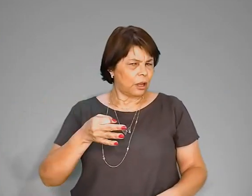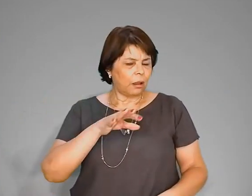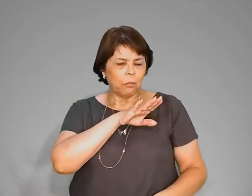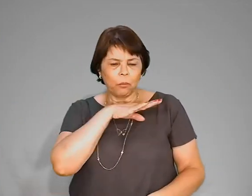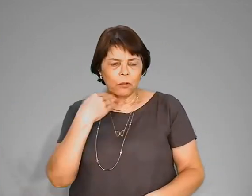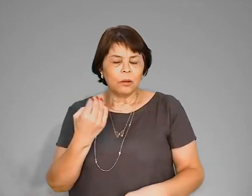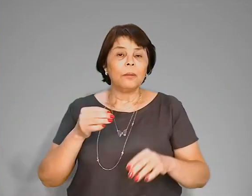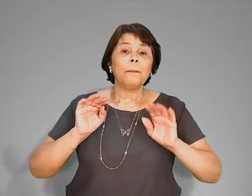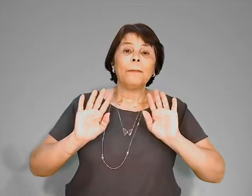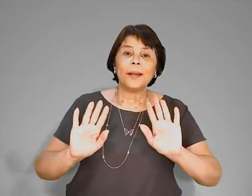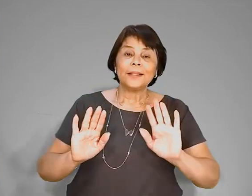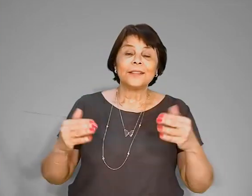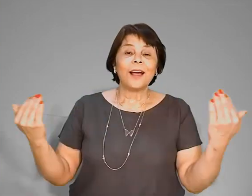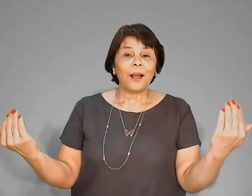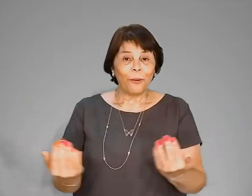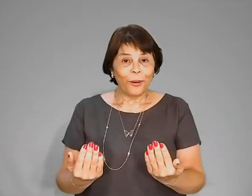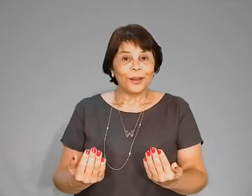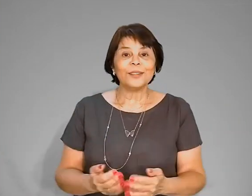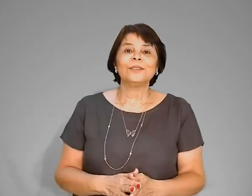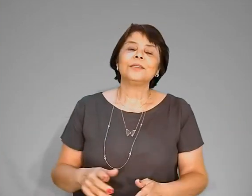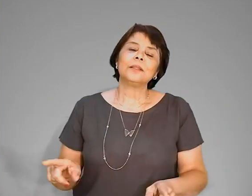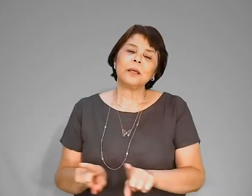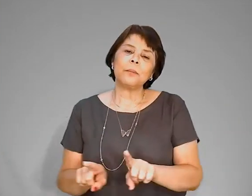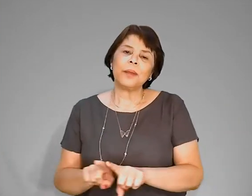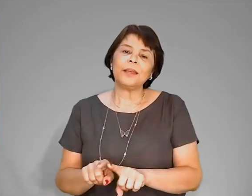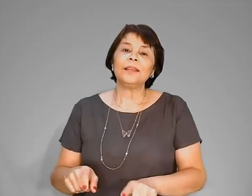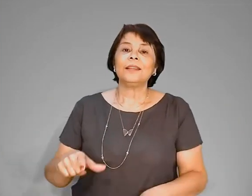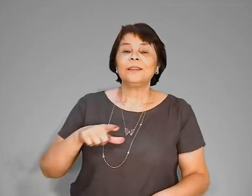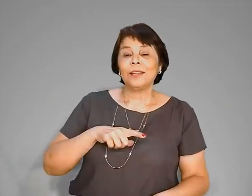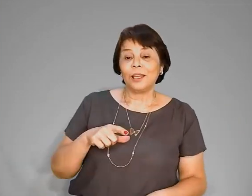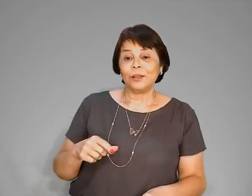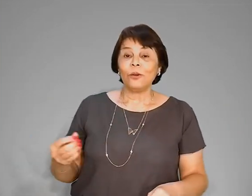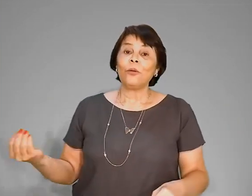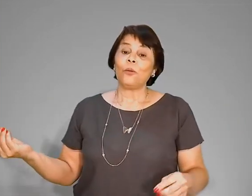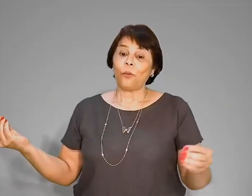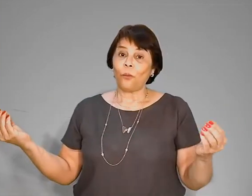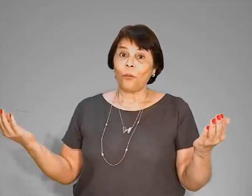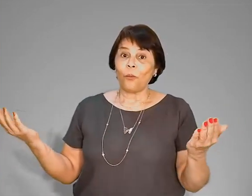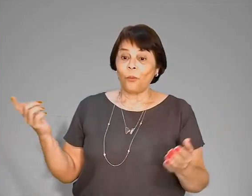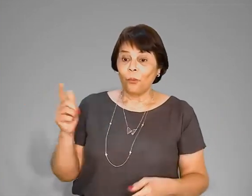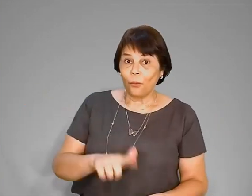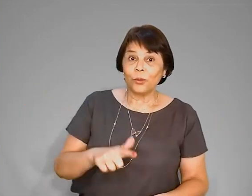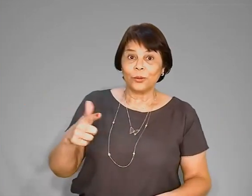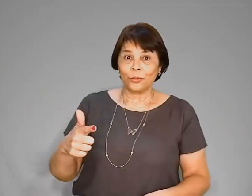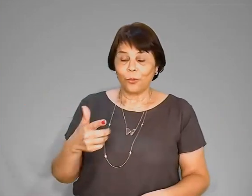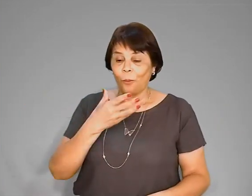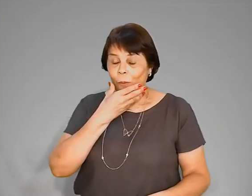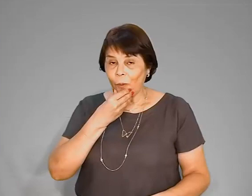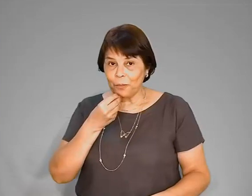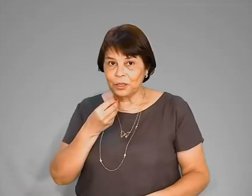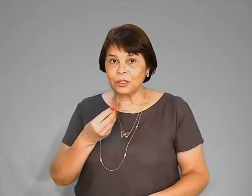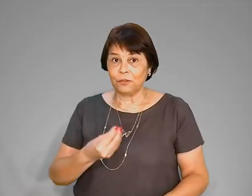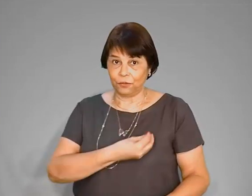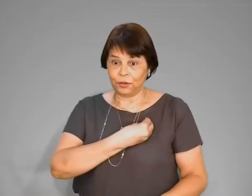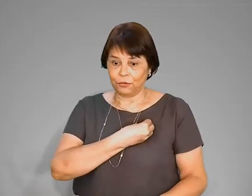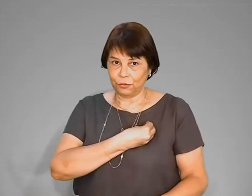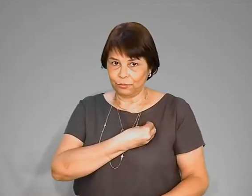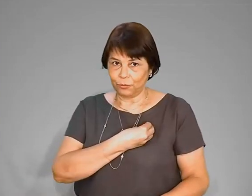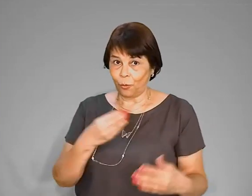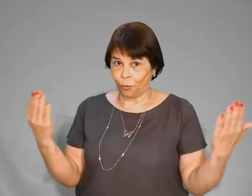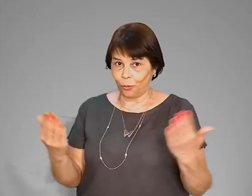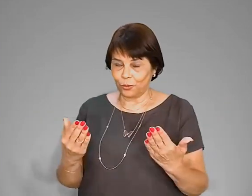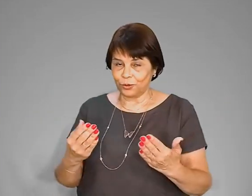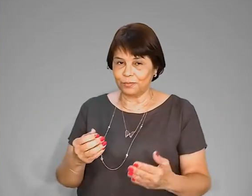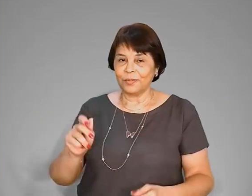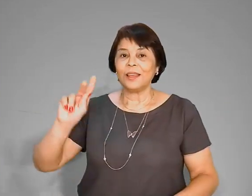apóstolo presente. Pastor Hernandes Dias Lopes, meu querido amigo. Notem que ele prega, entre aspas,